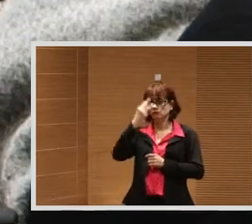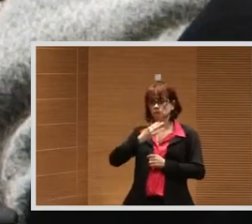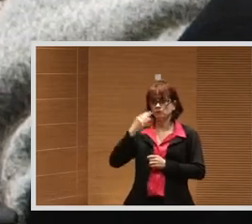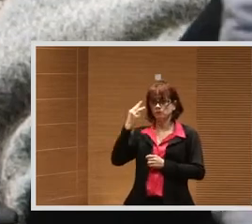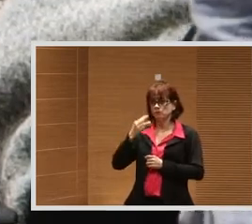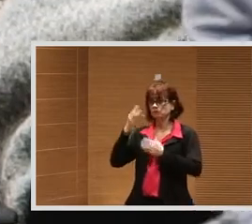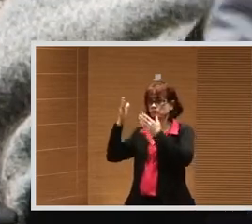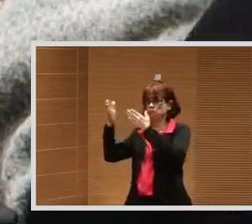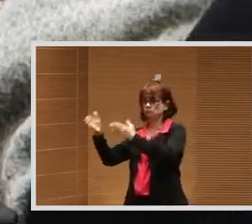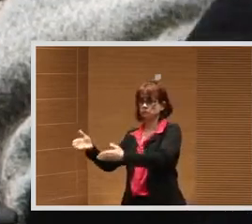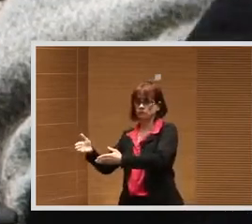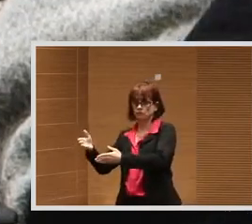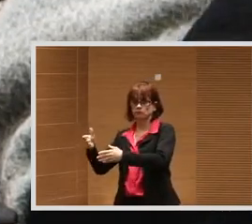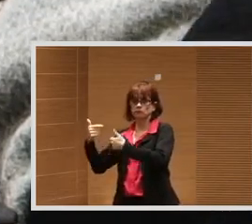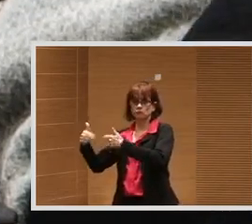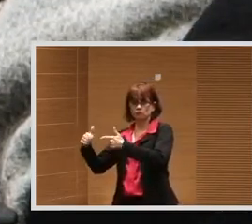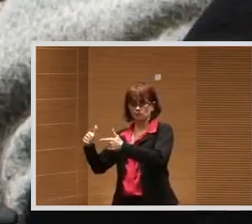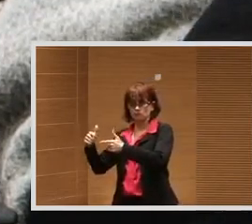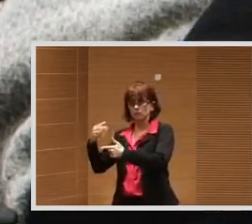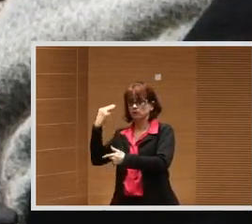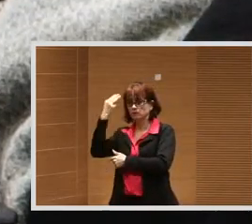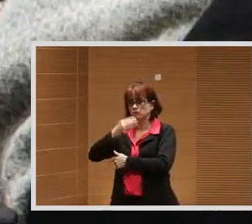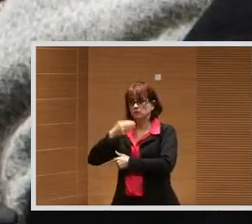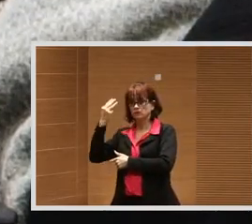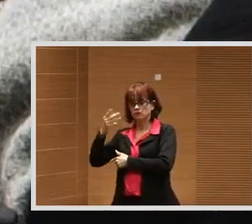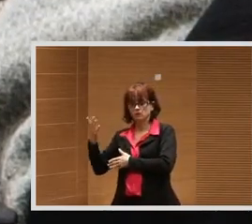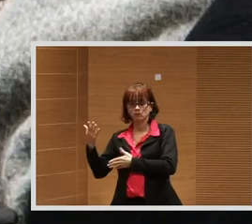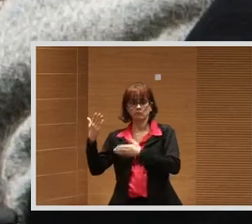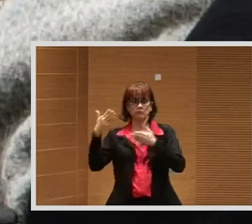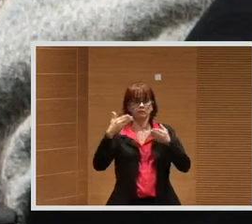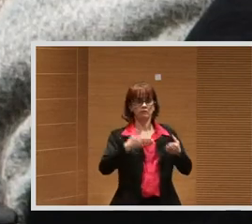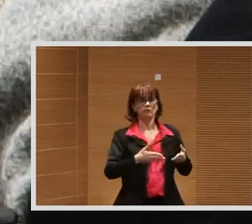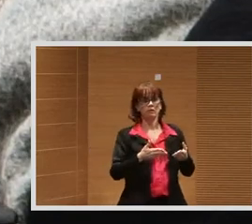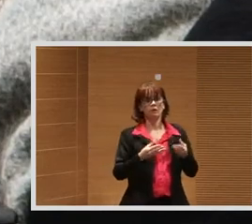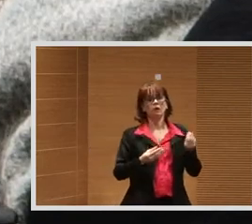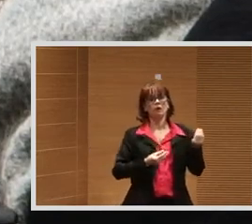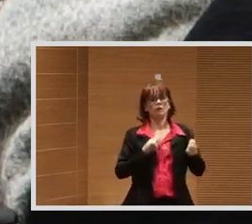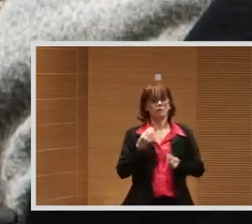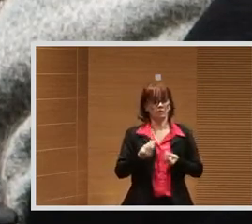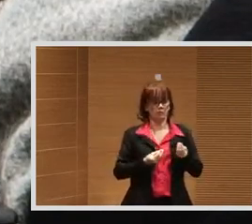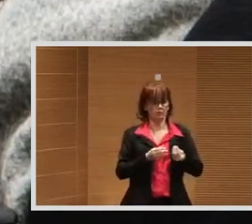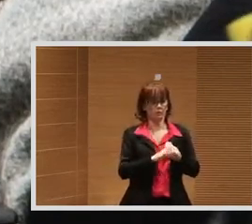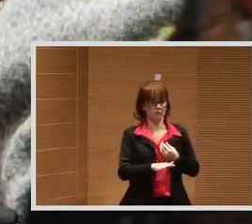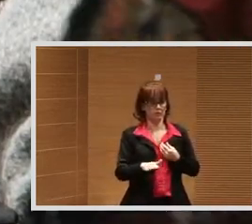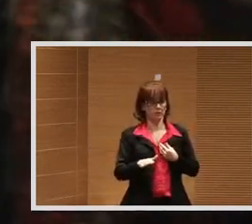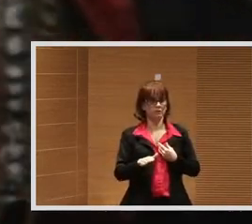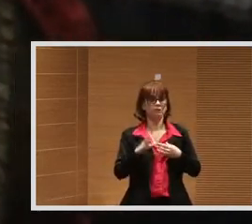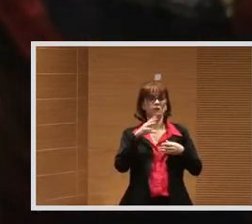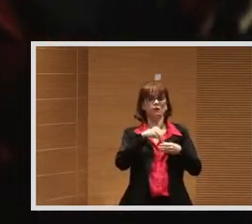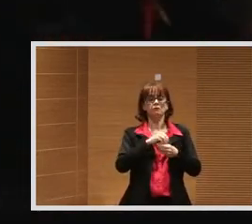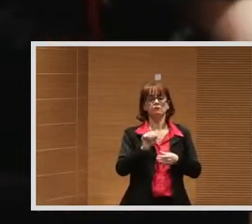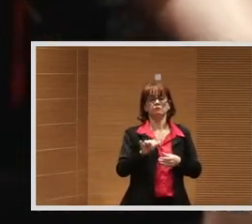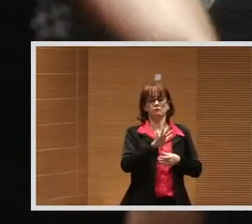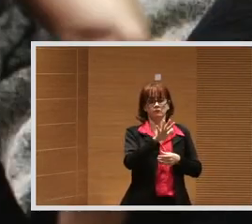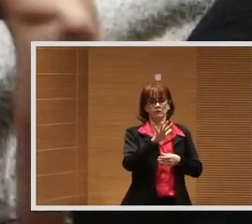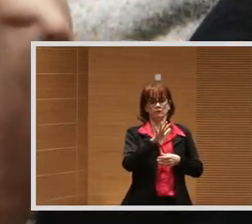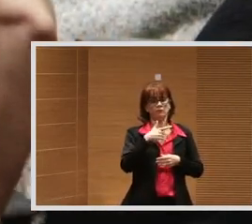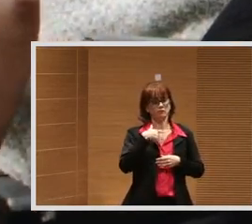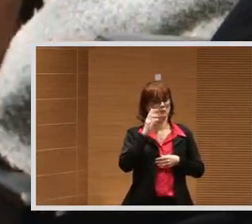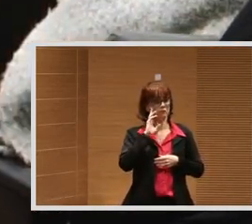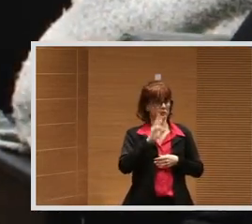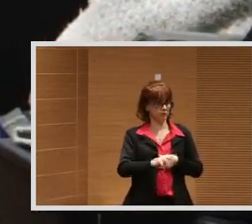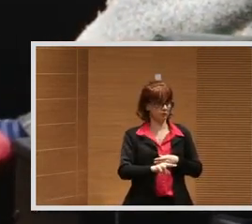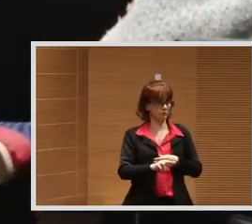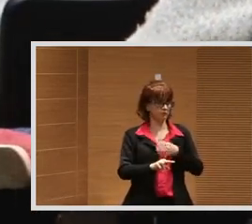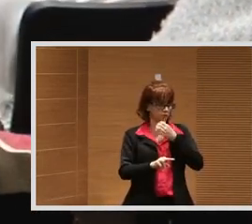ele não vê essa criança, como que essa criança fica no meio de uma favela. Às vezes, numa situação de violência, eu já vi criança ser cuidada pelo tráfico. Falar,